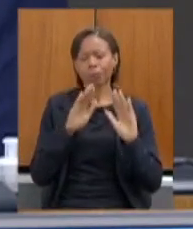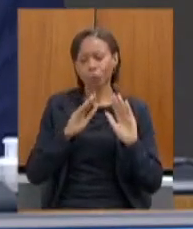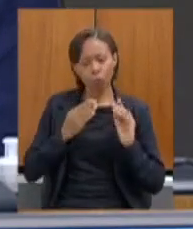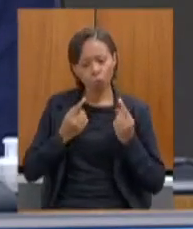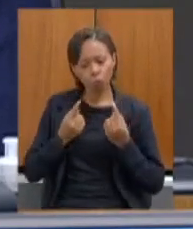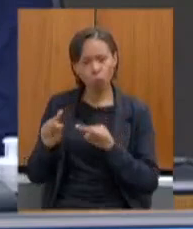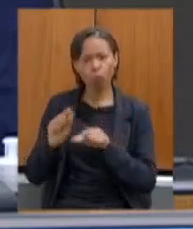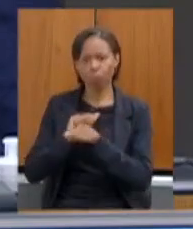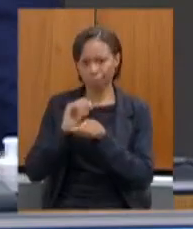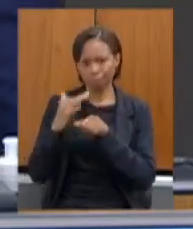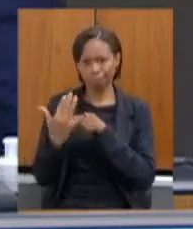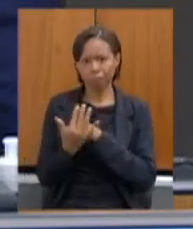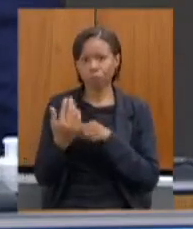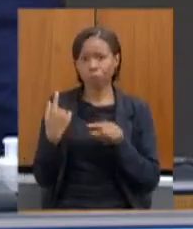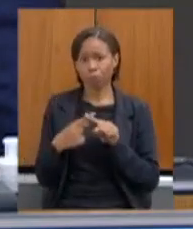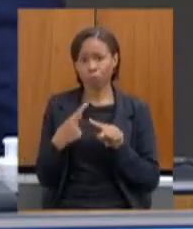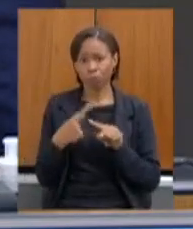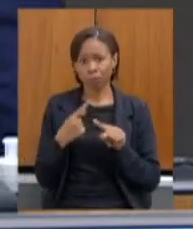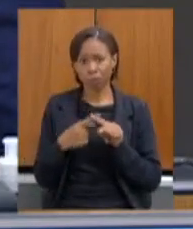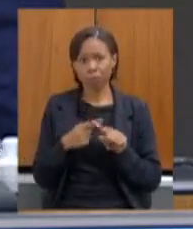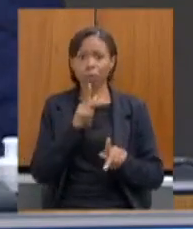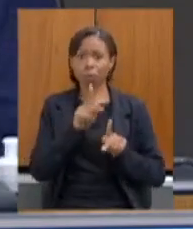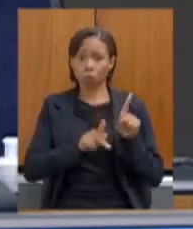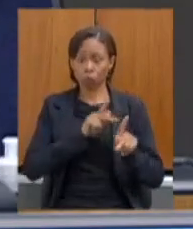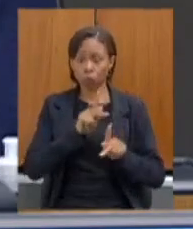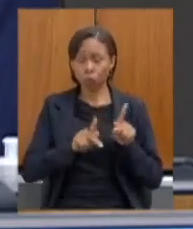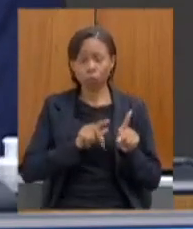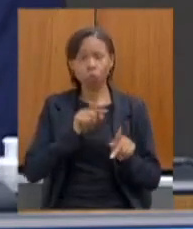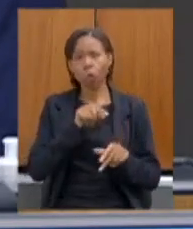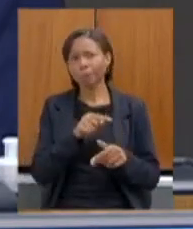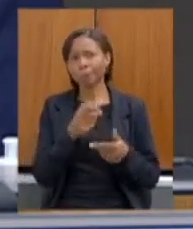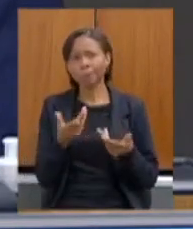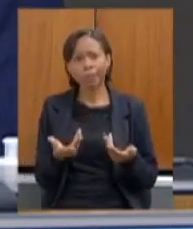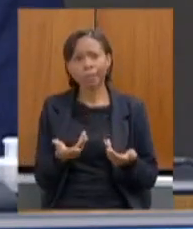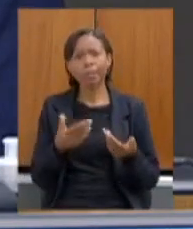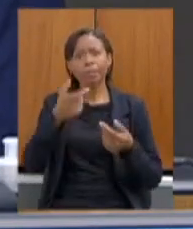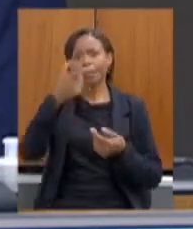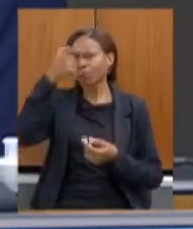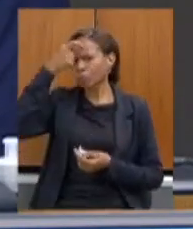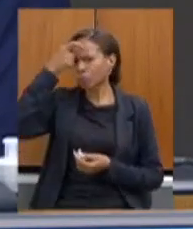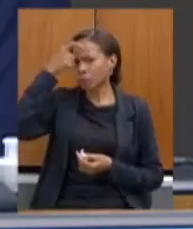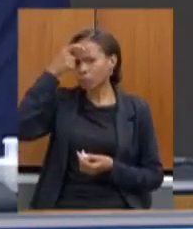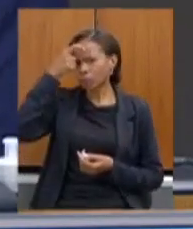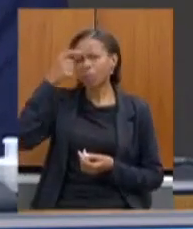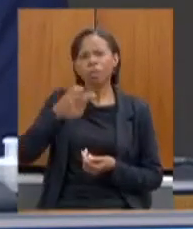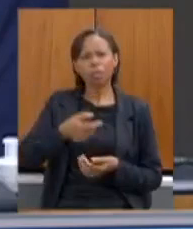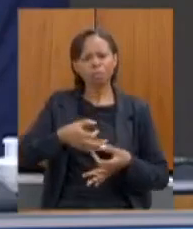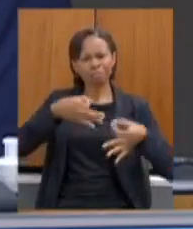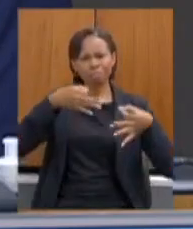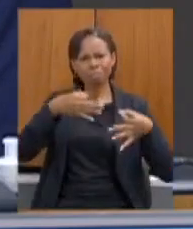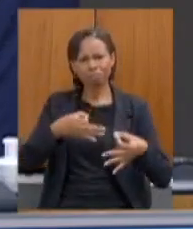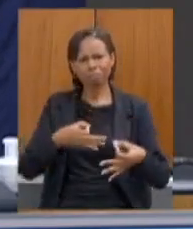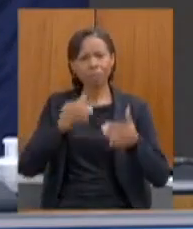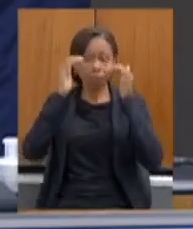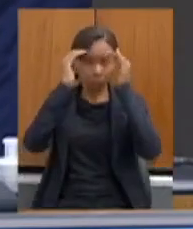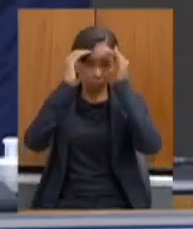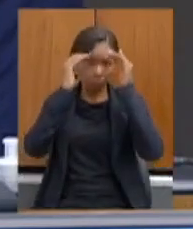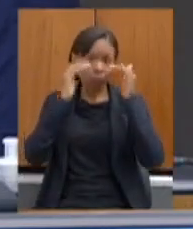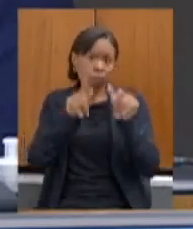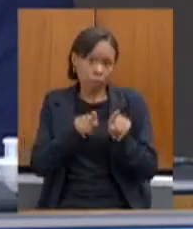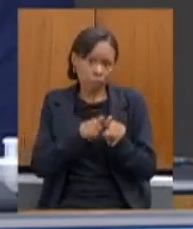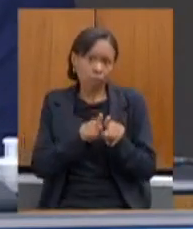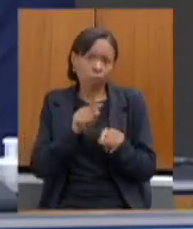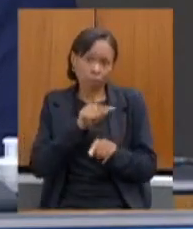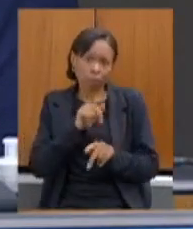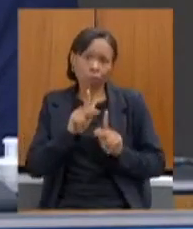ao coronavírus, pela sua forma bastante consciente, ponderada e conservadora e respeitosa com que